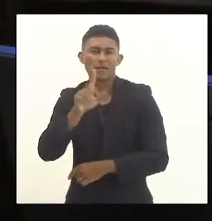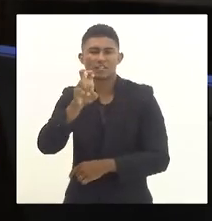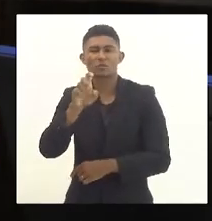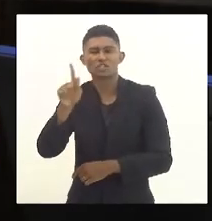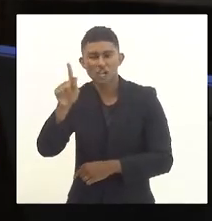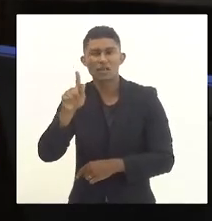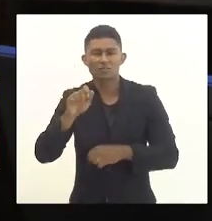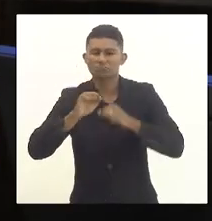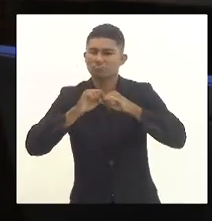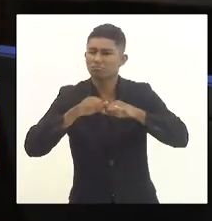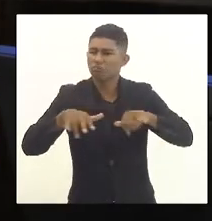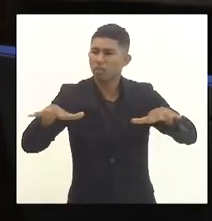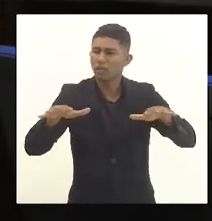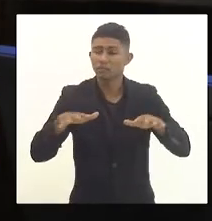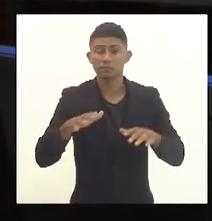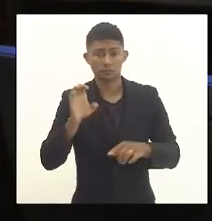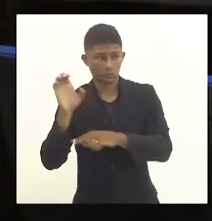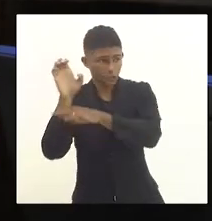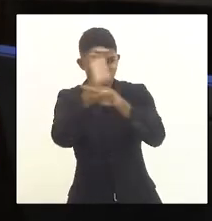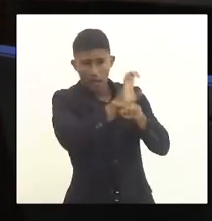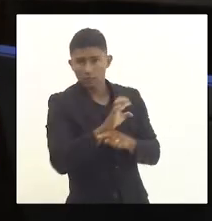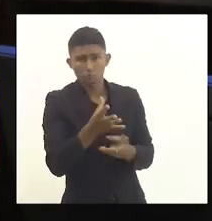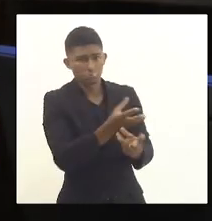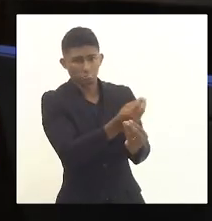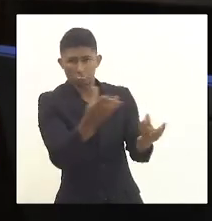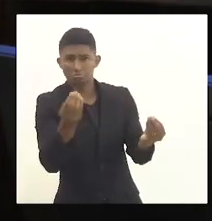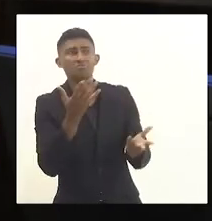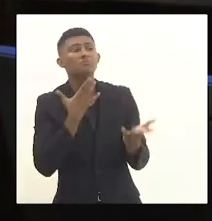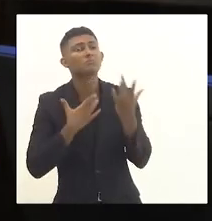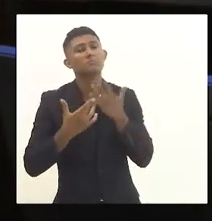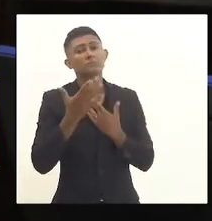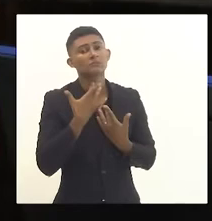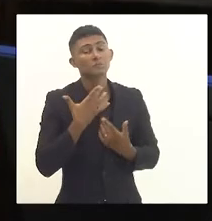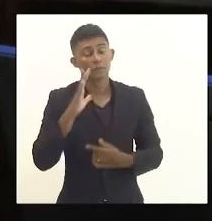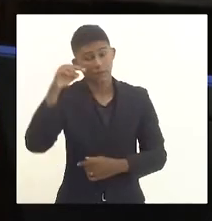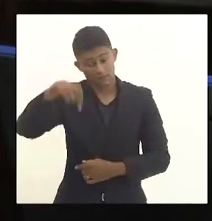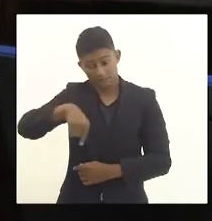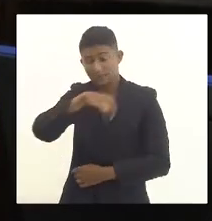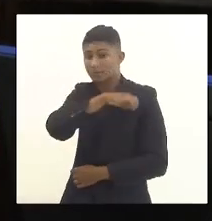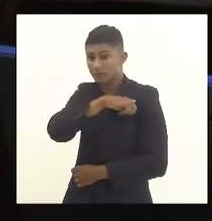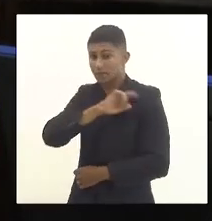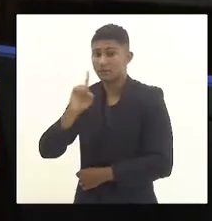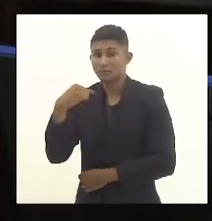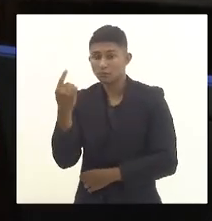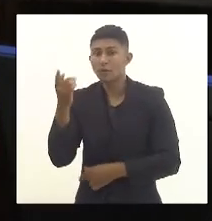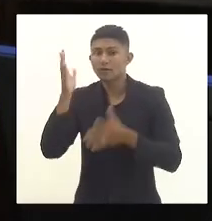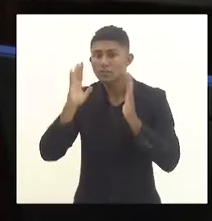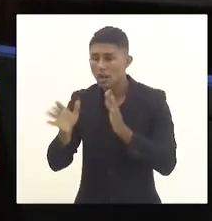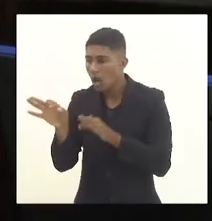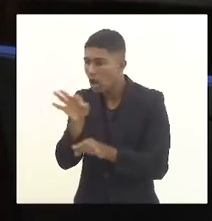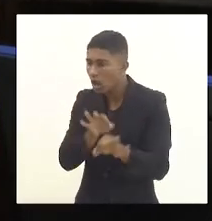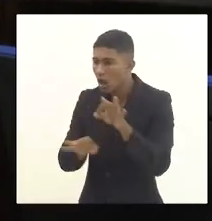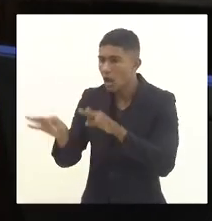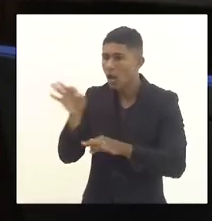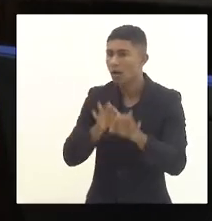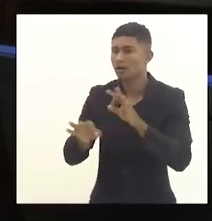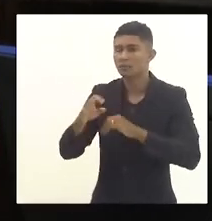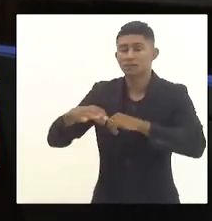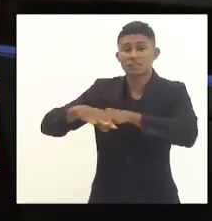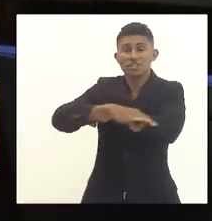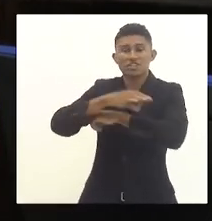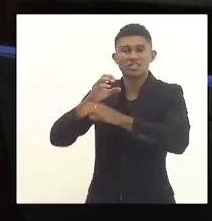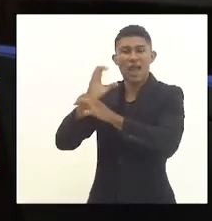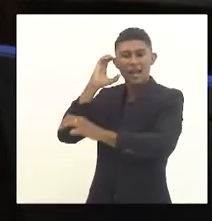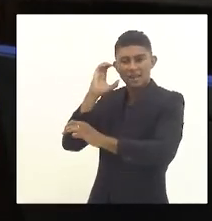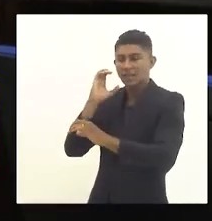são os estados que querem, mas eu acho que aqui no Rio de Janeiro nós temos umas condições, todas arquitetadas, né, a engenharia já feita, para